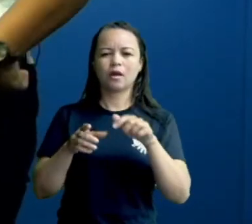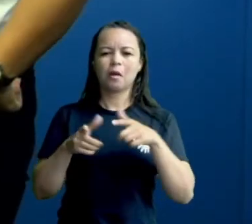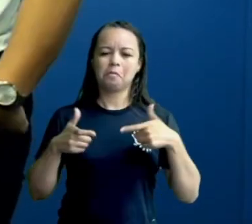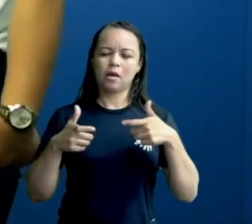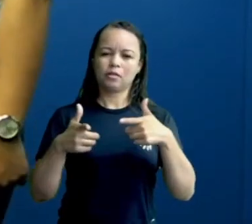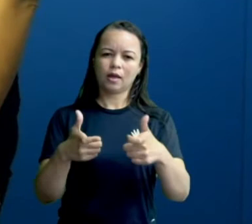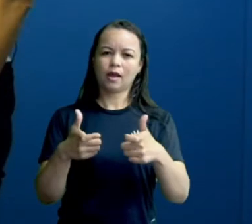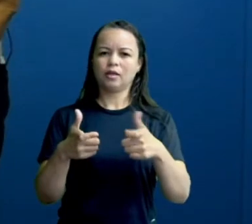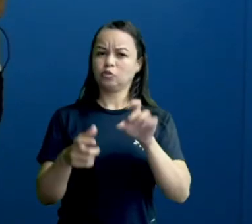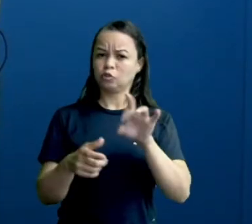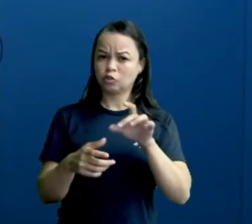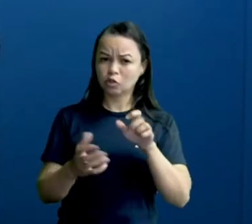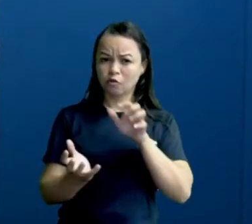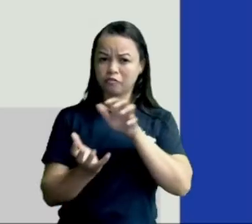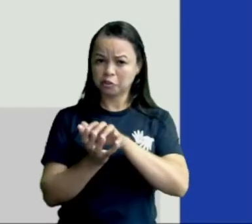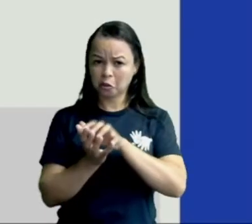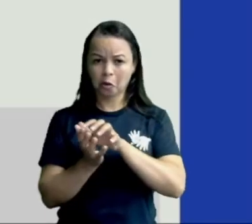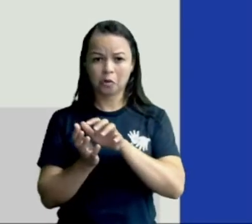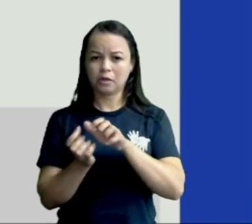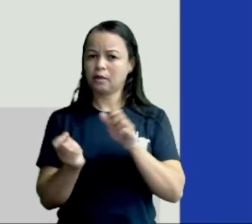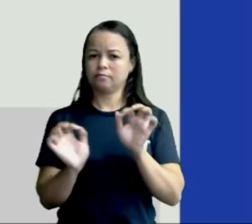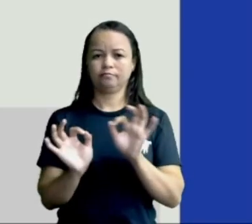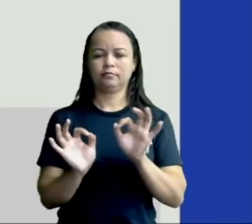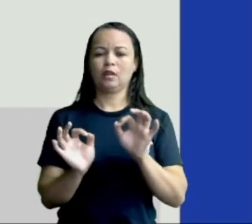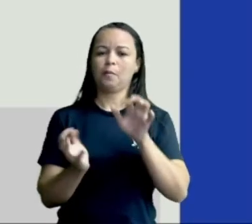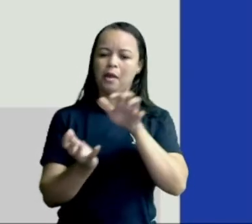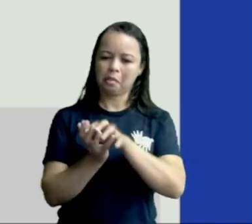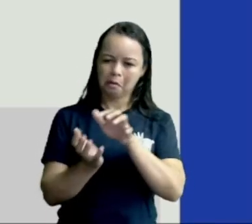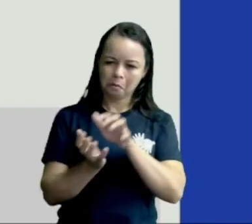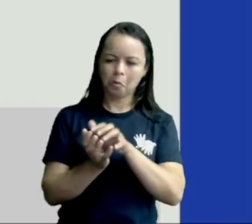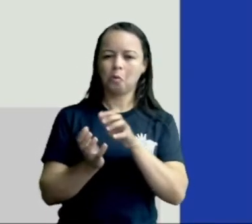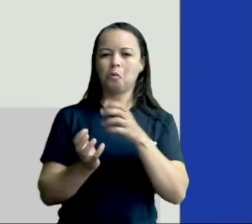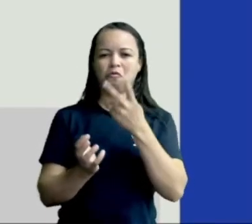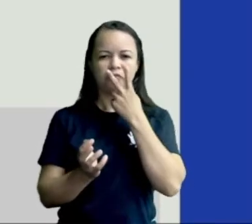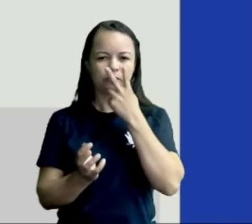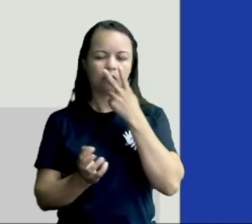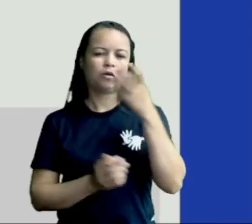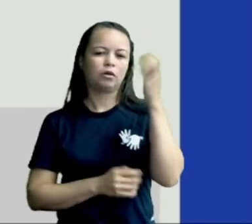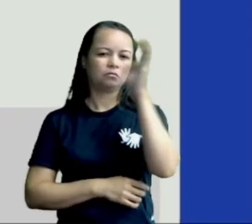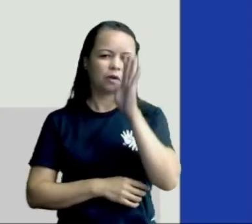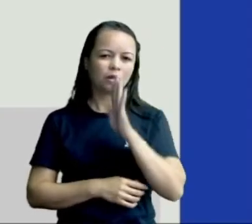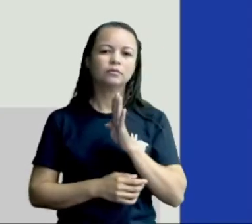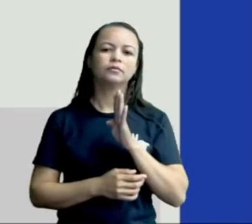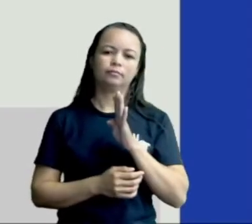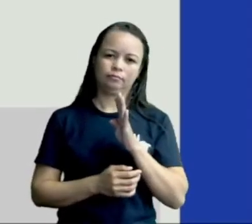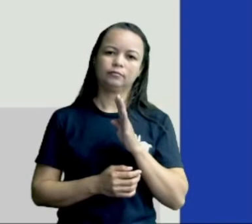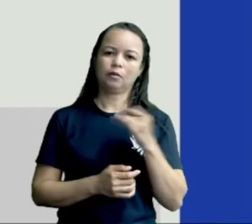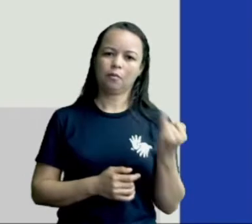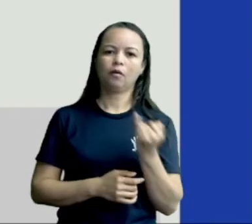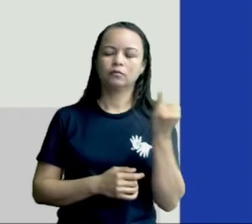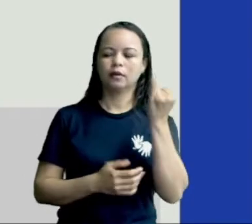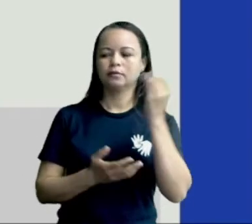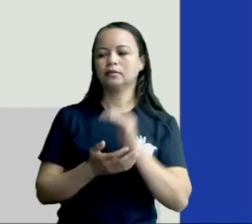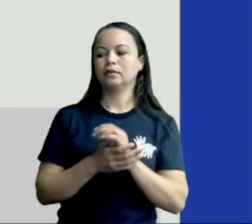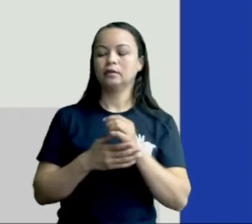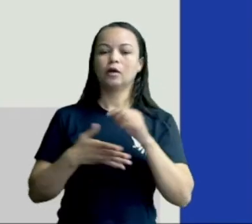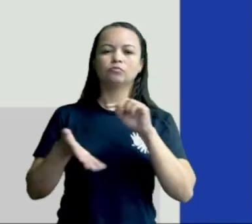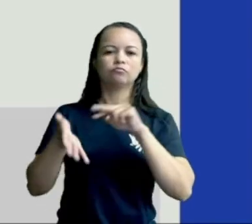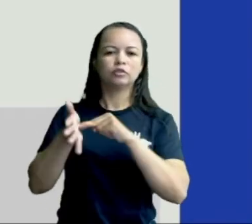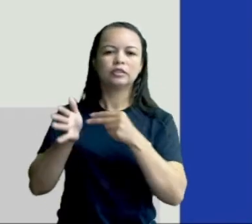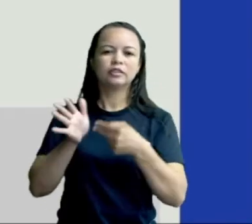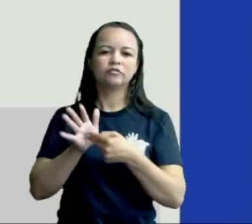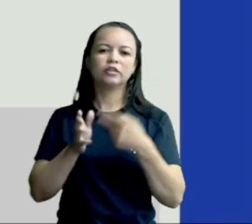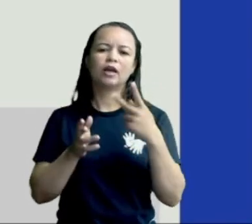Pernambuco, como para todo o Brasil, certo? Então aqui eu trouxe para vocês alguns significados, né? Por exemplo, professor,